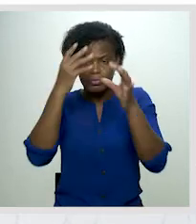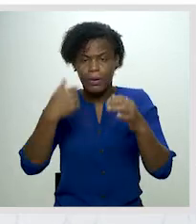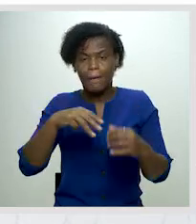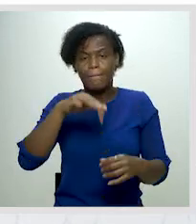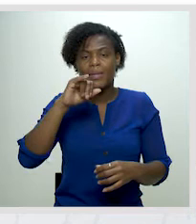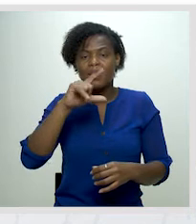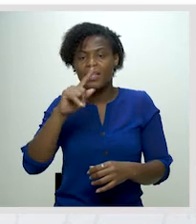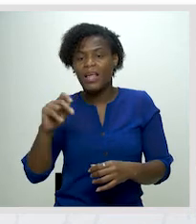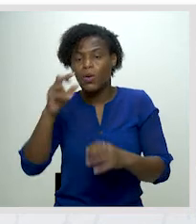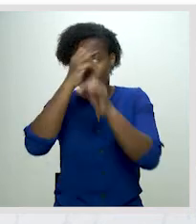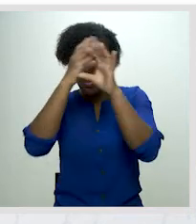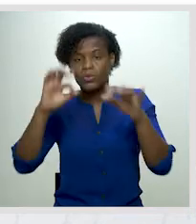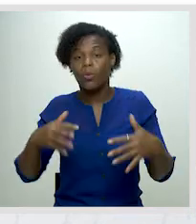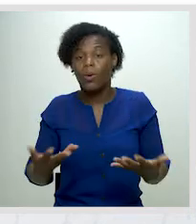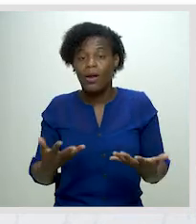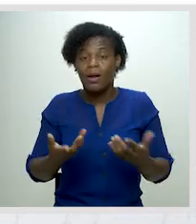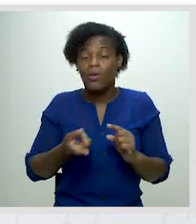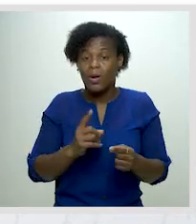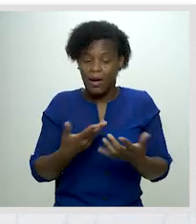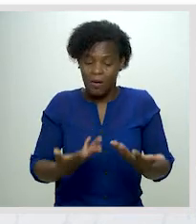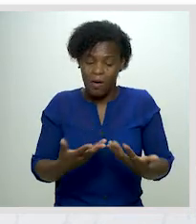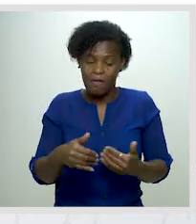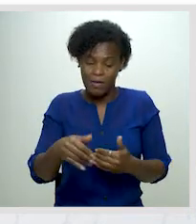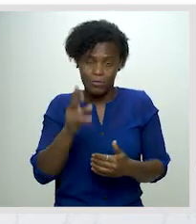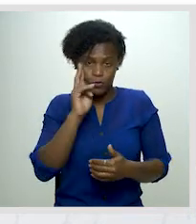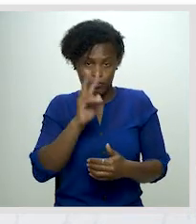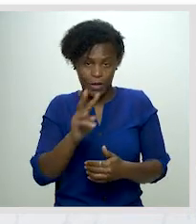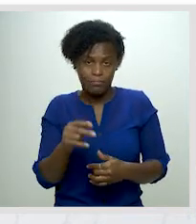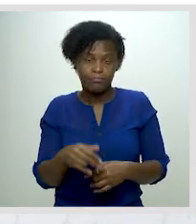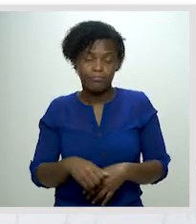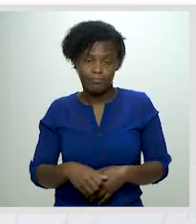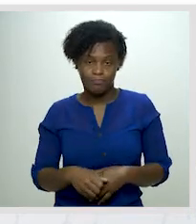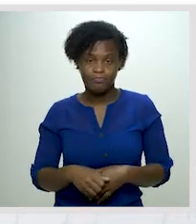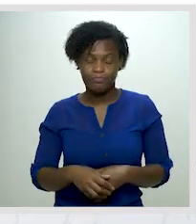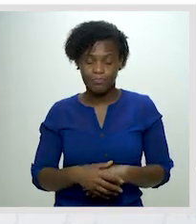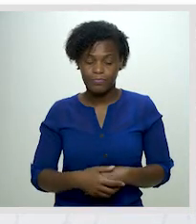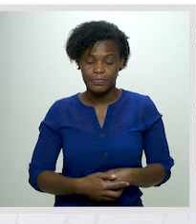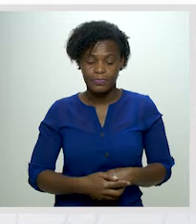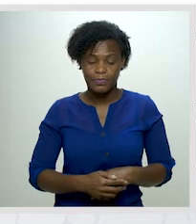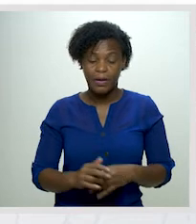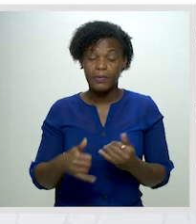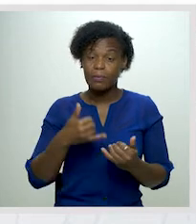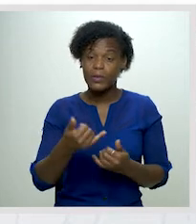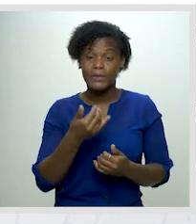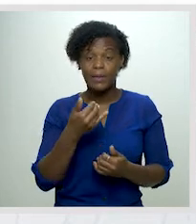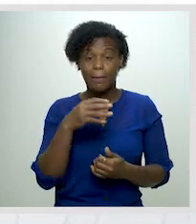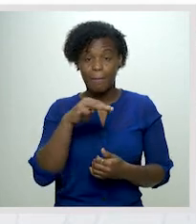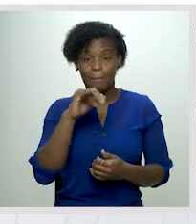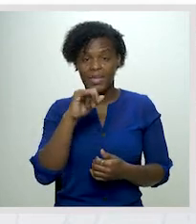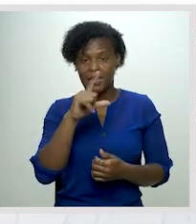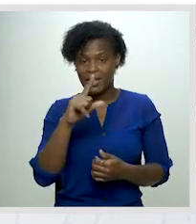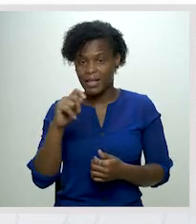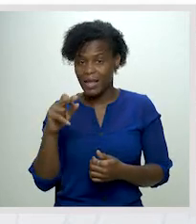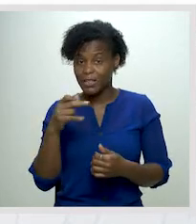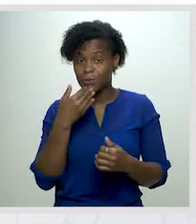tirou Miller? Isto é que vamos ver agora, mais a bocado. No final da experiência